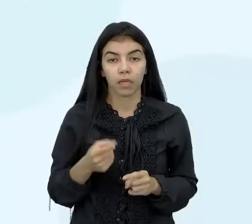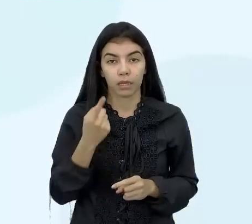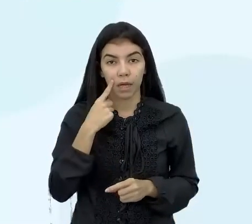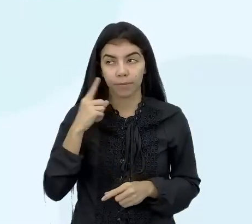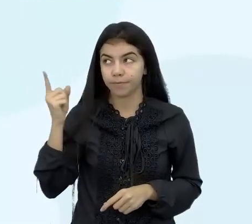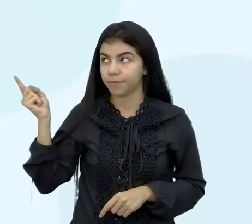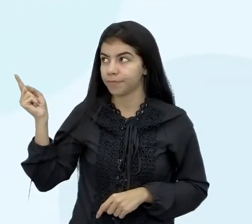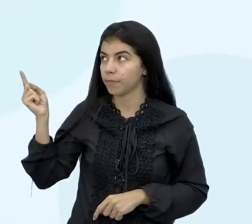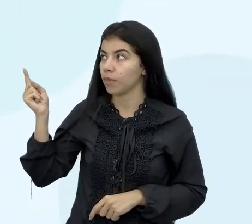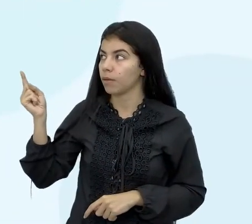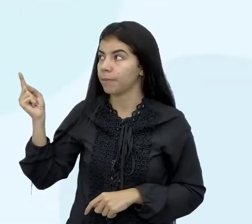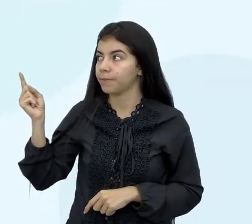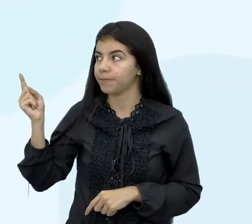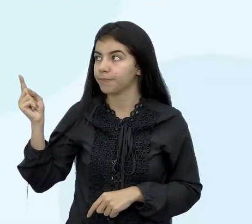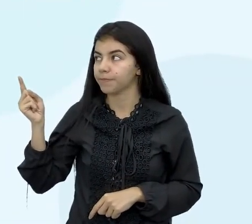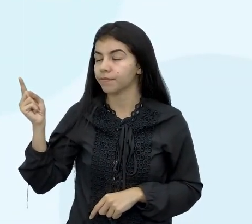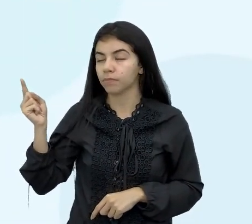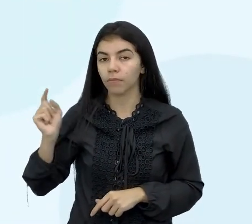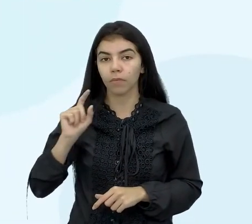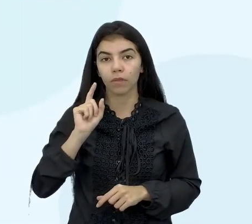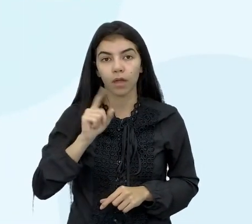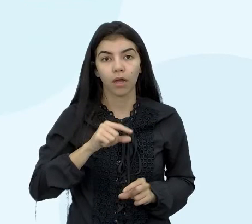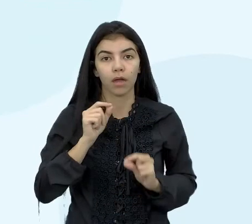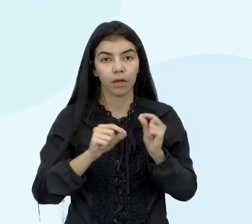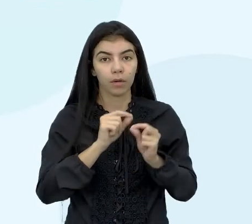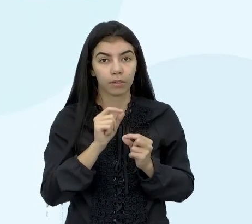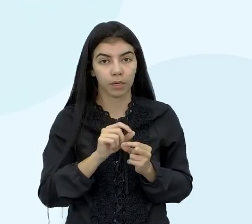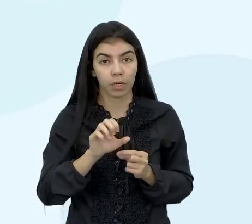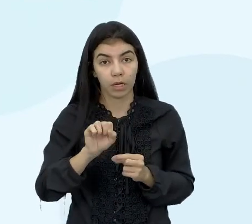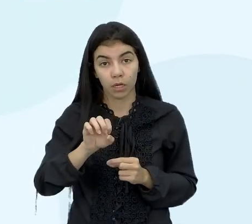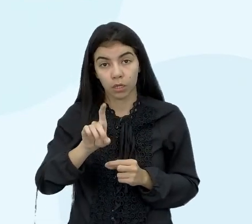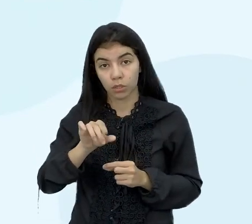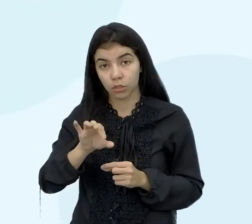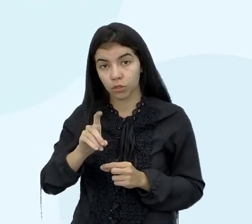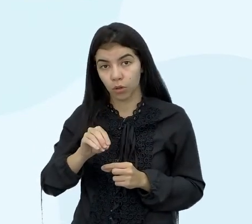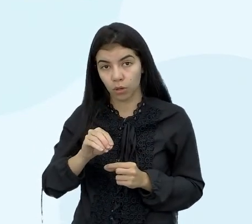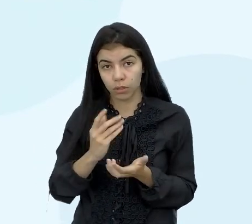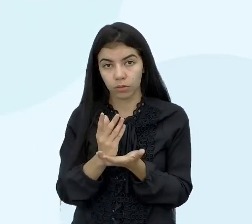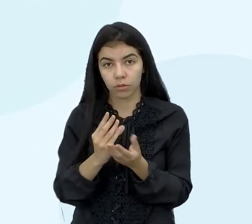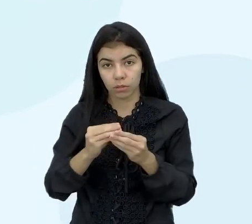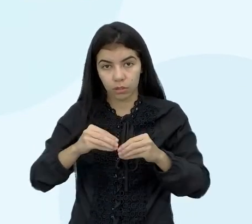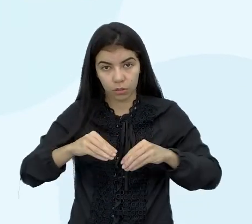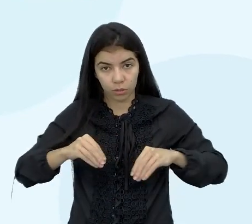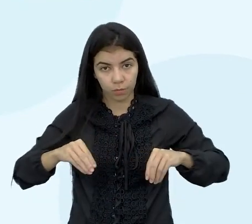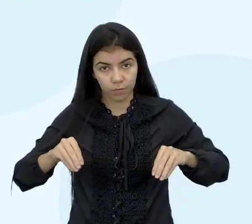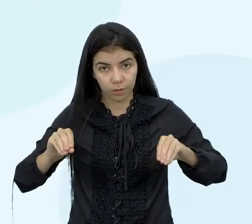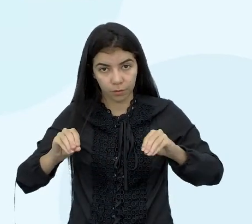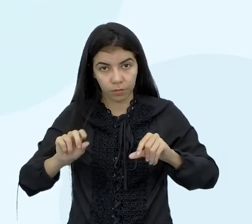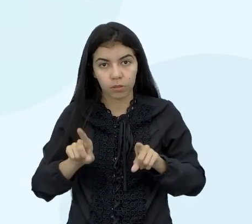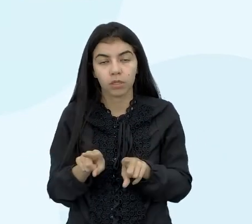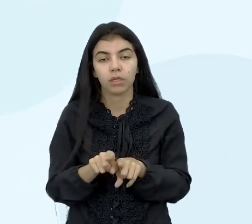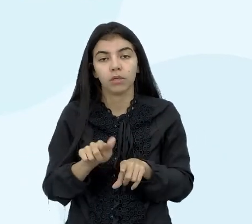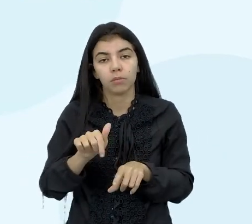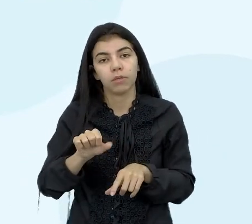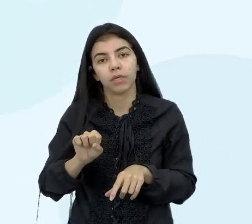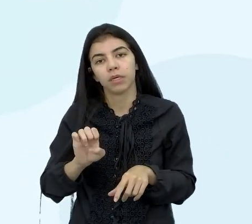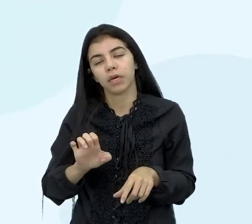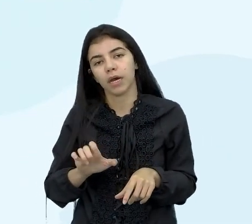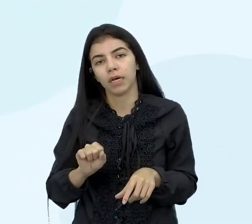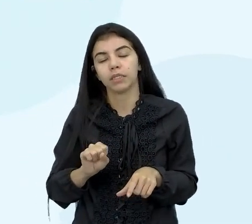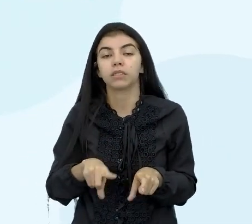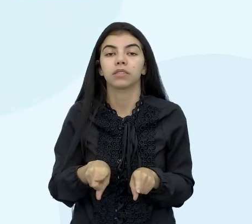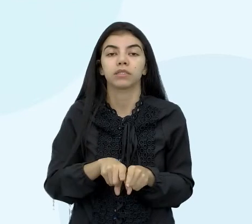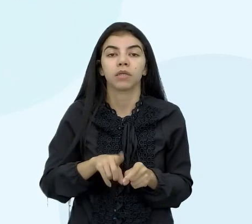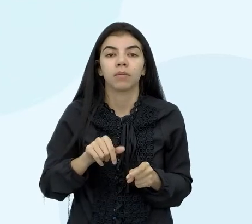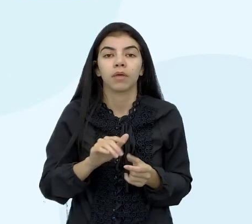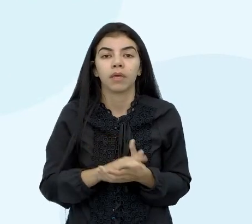aparecendo, solução é a solução de sólidos dissolvidos. Você também tem gases, porque você tem a